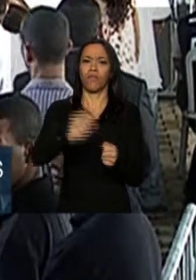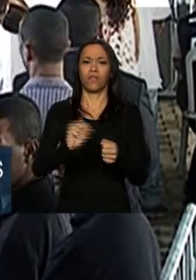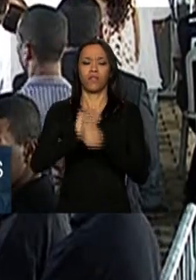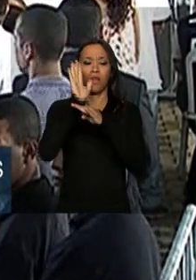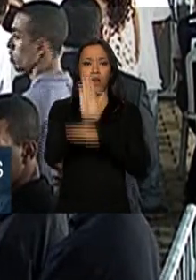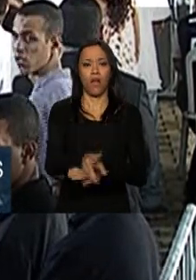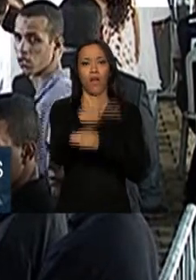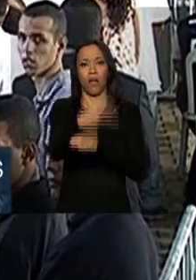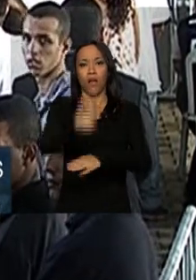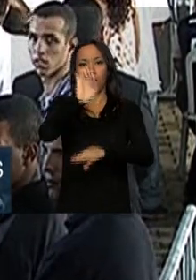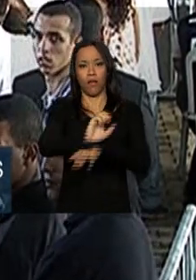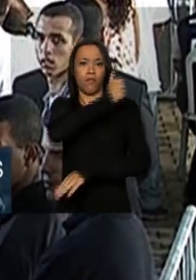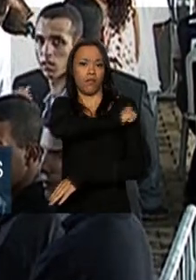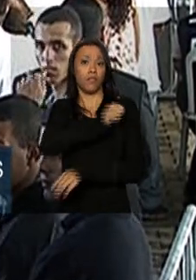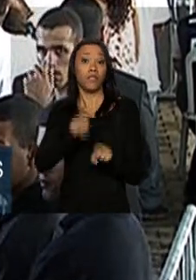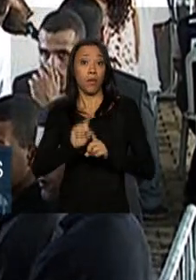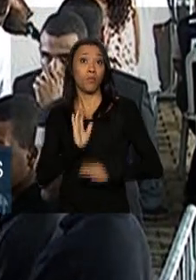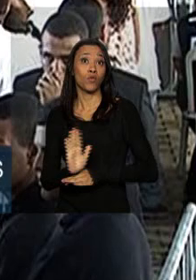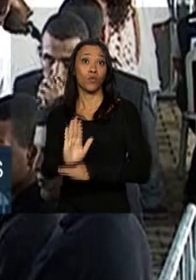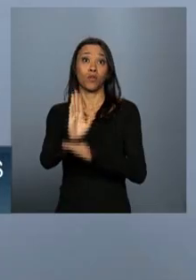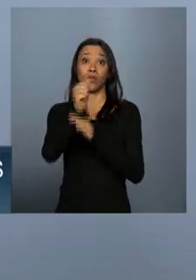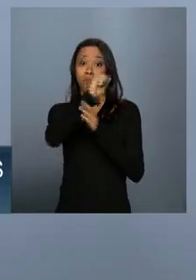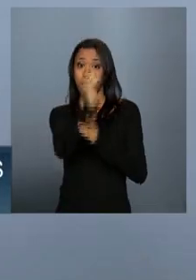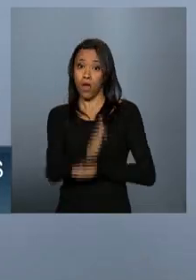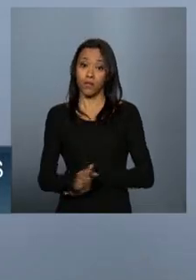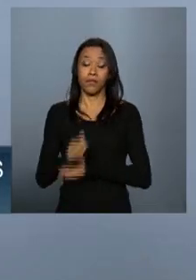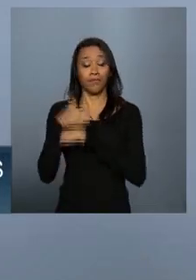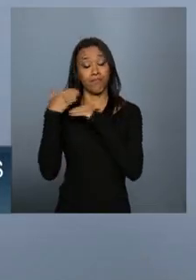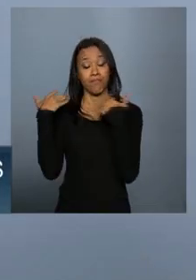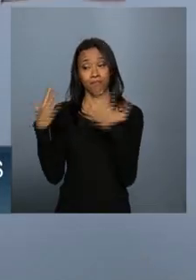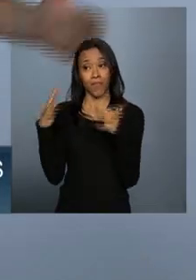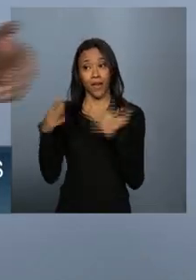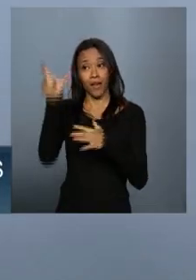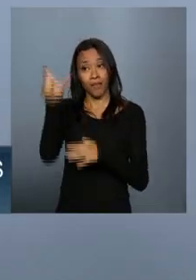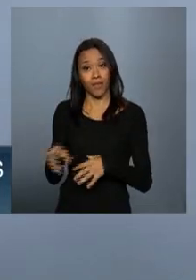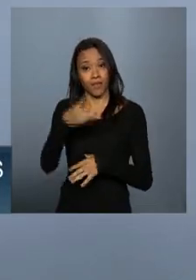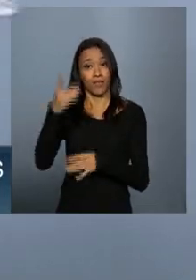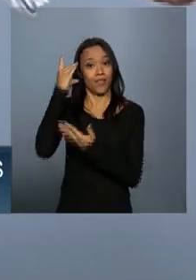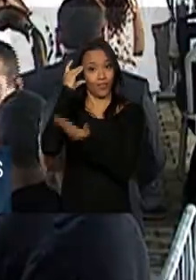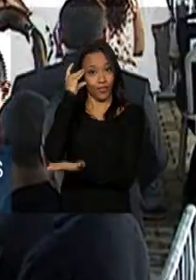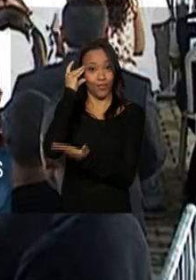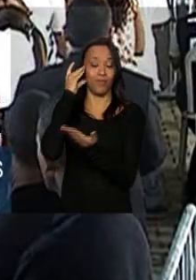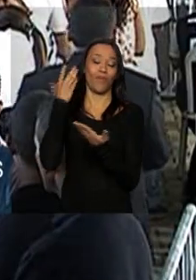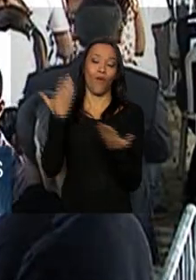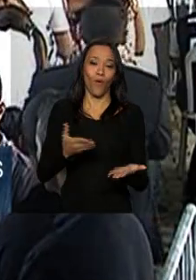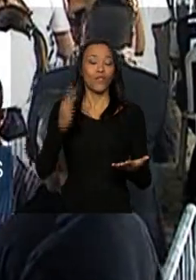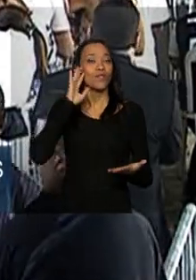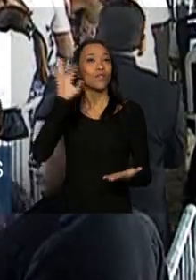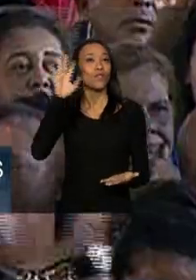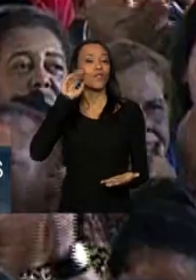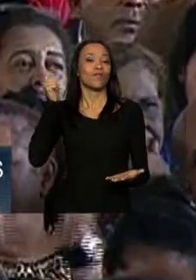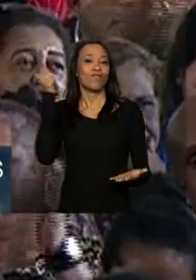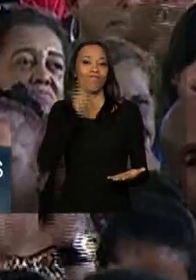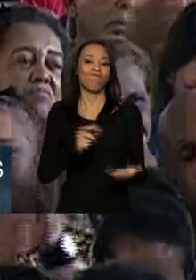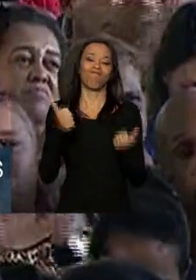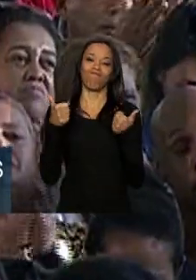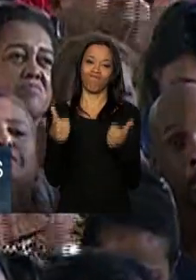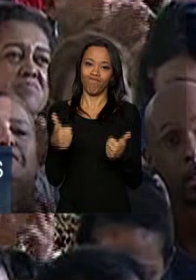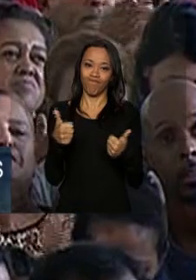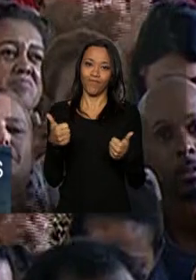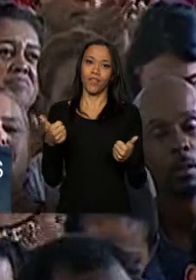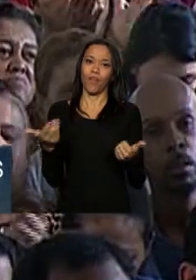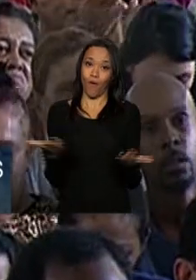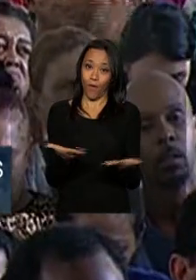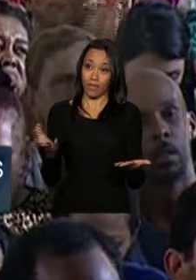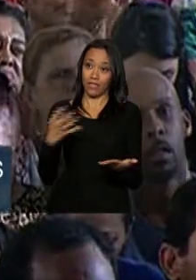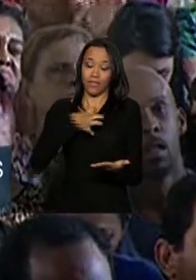de Janeiro e pelo Brasil. Parabéns, presidenta. Mais um dia de felicidade para a senhora, de realizações. Acho que é muito